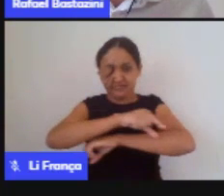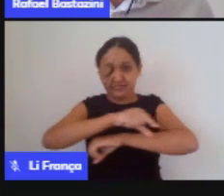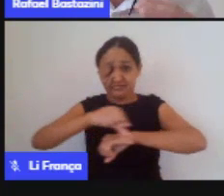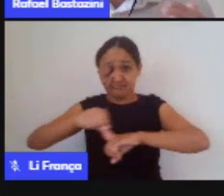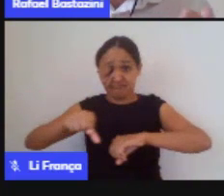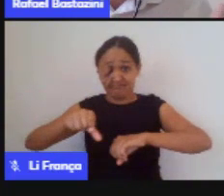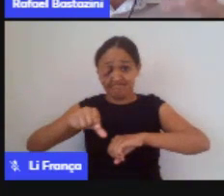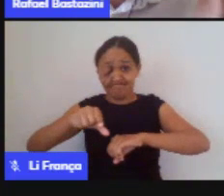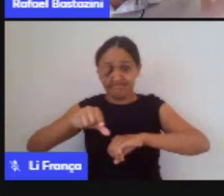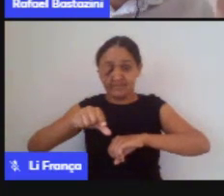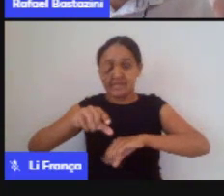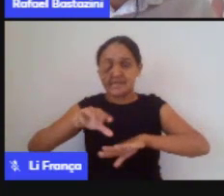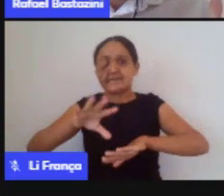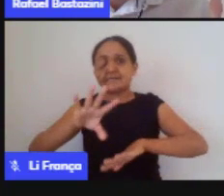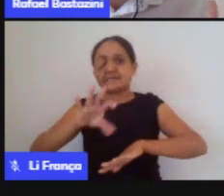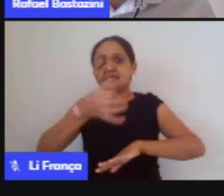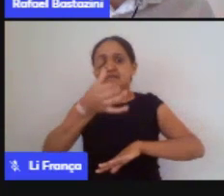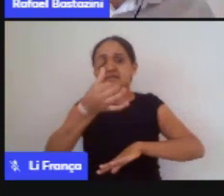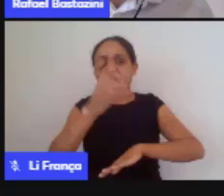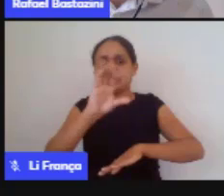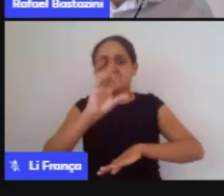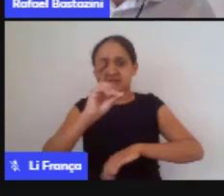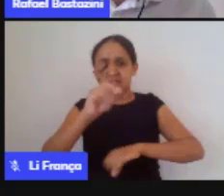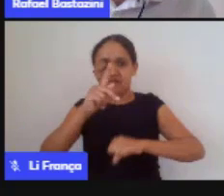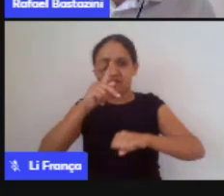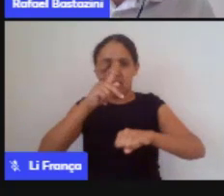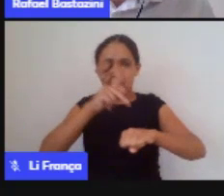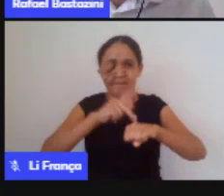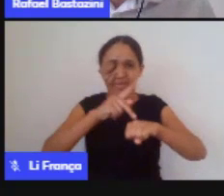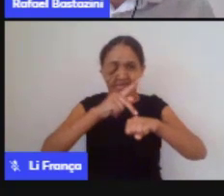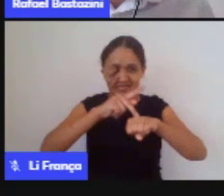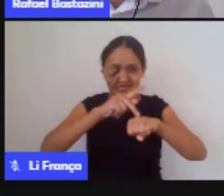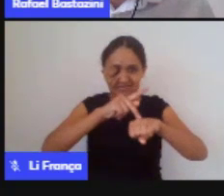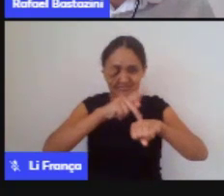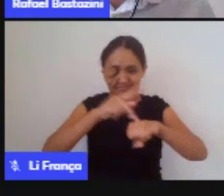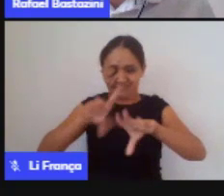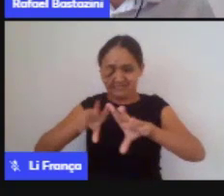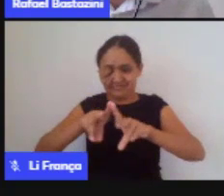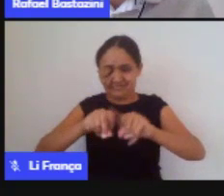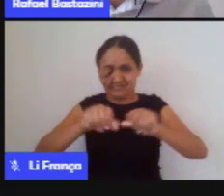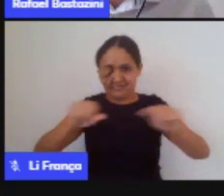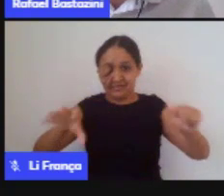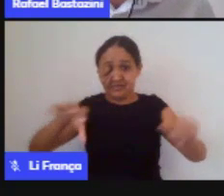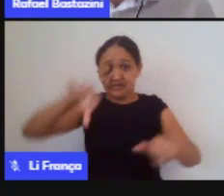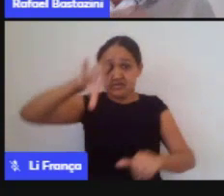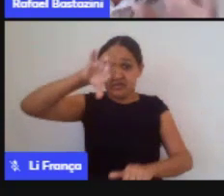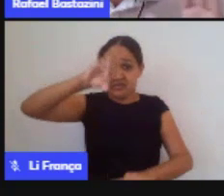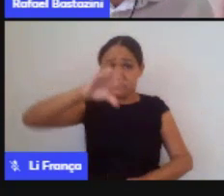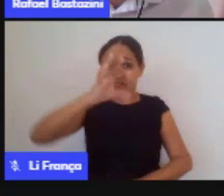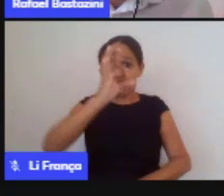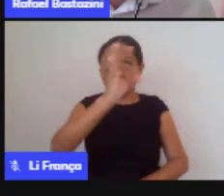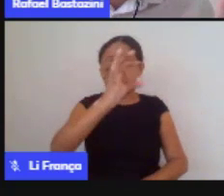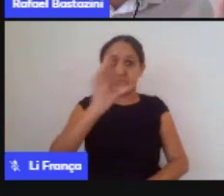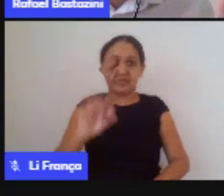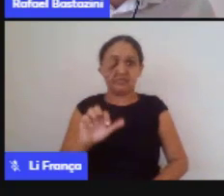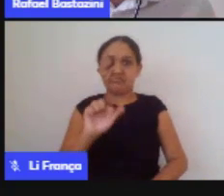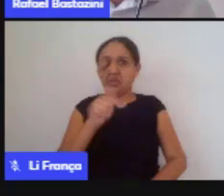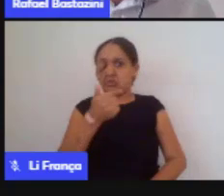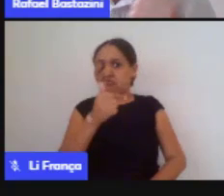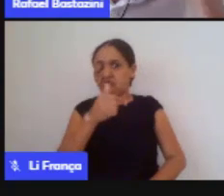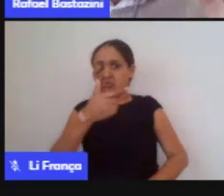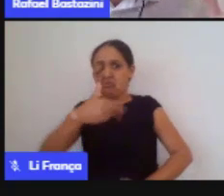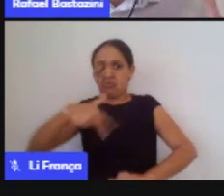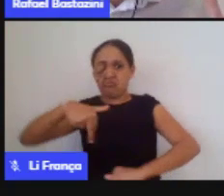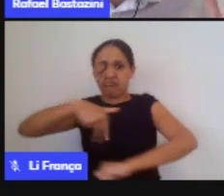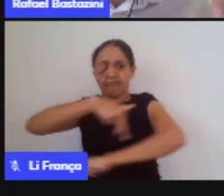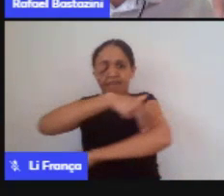69% eram encascalhadas, ruas de terra. E 9% eram consideradas intransitáveis.